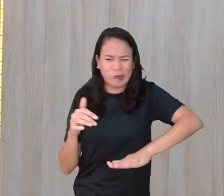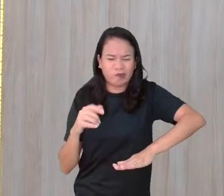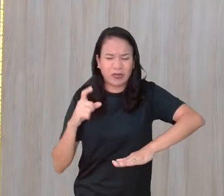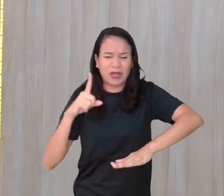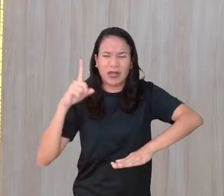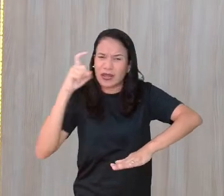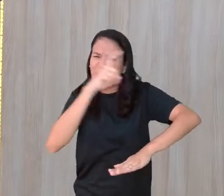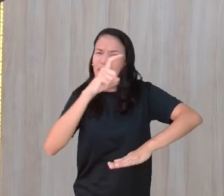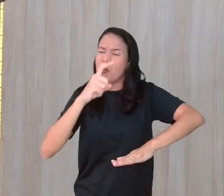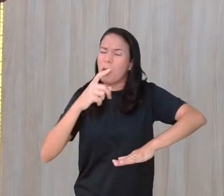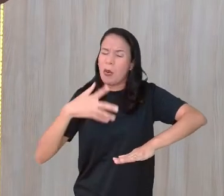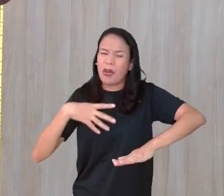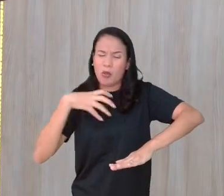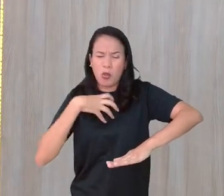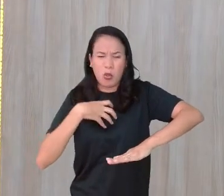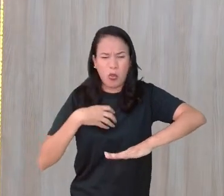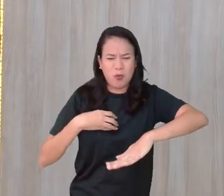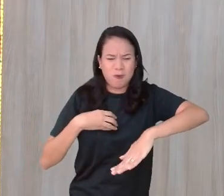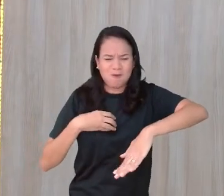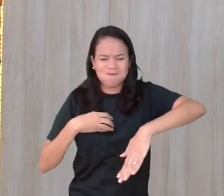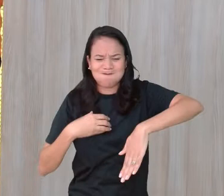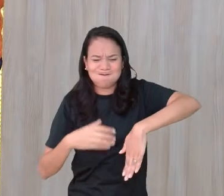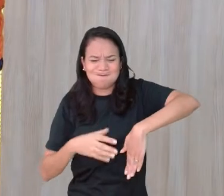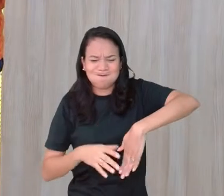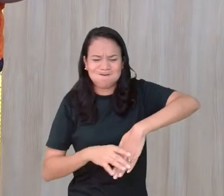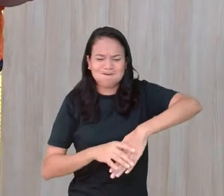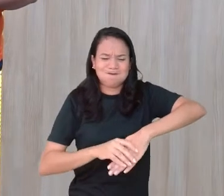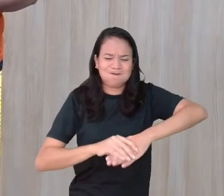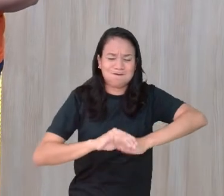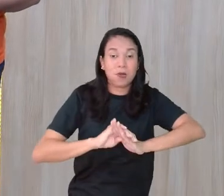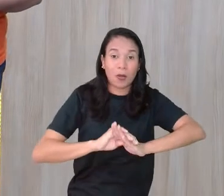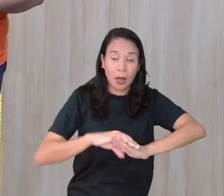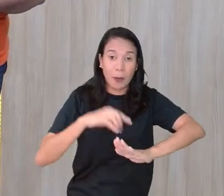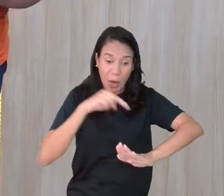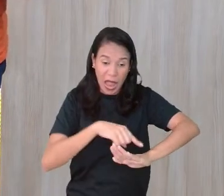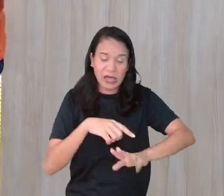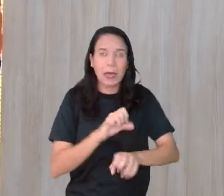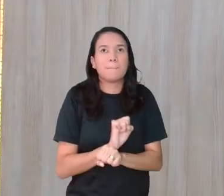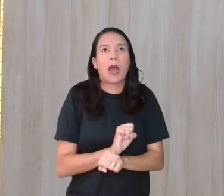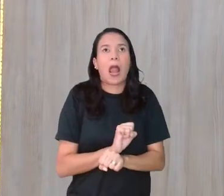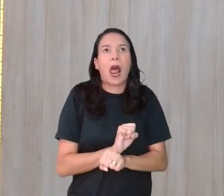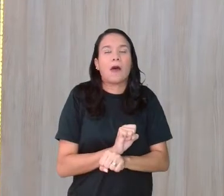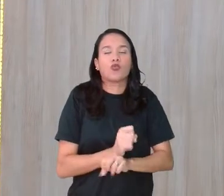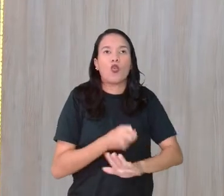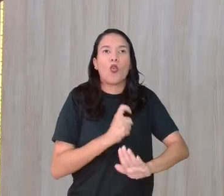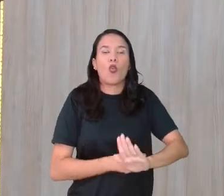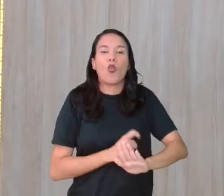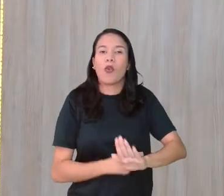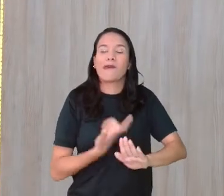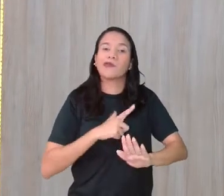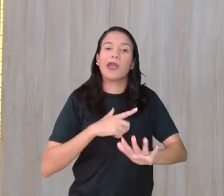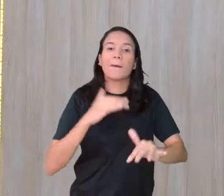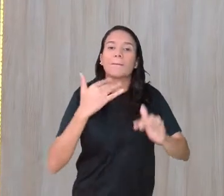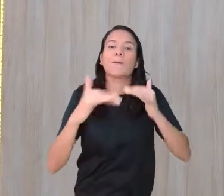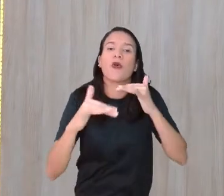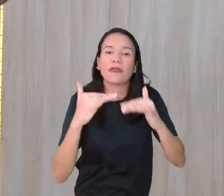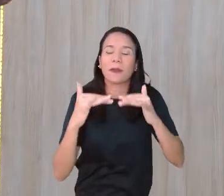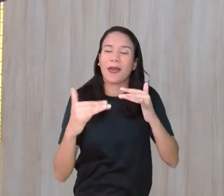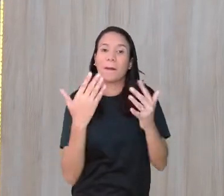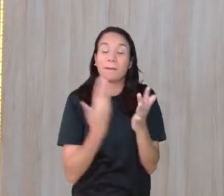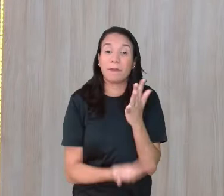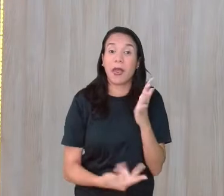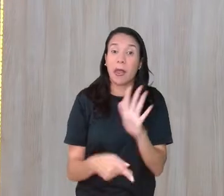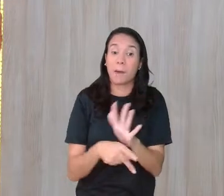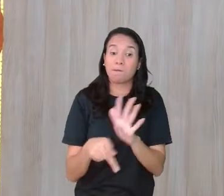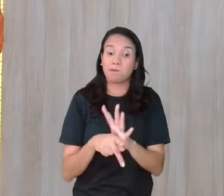a diferença, né? Essa diferença é porque aquele que ficou bem paradinho, ele não se movimentou tanto, ele perdeu